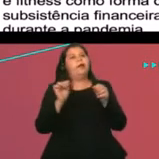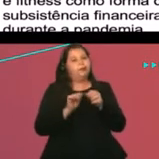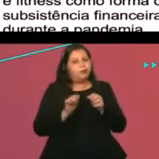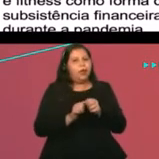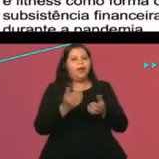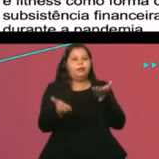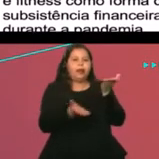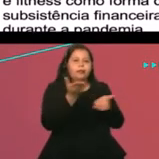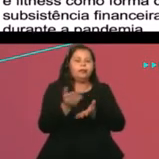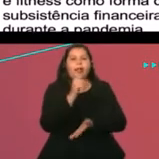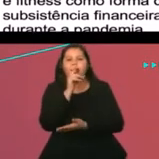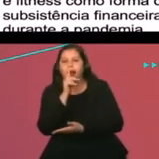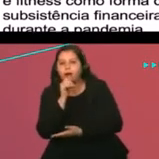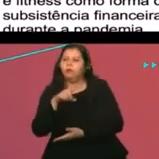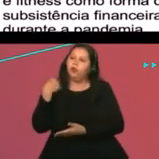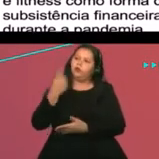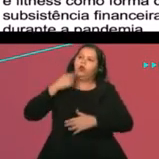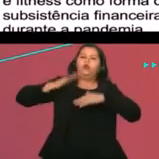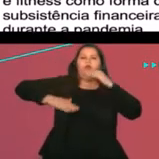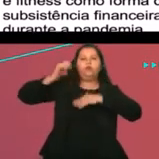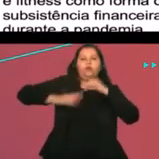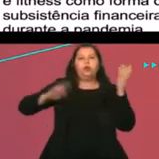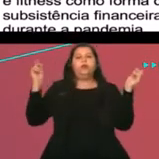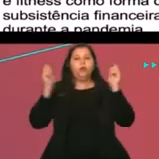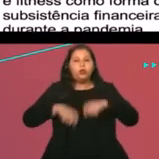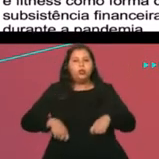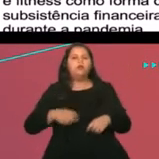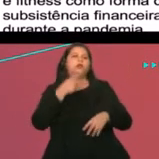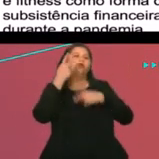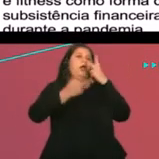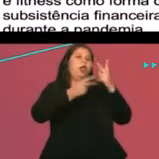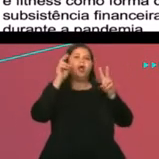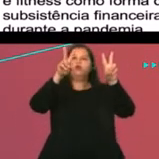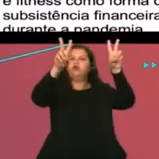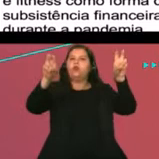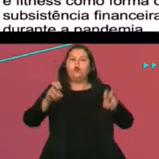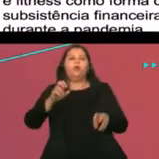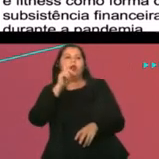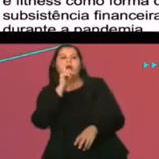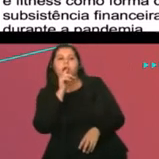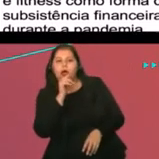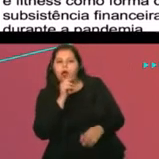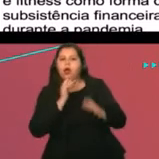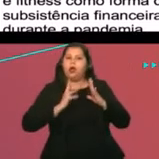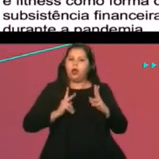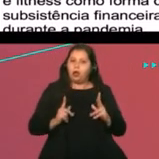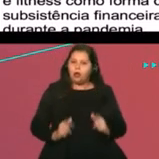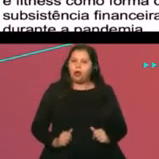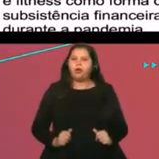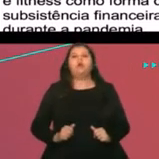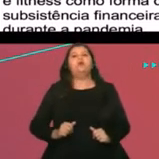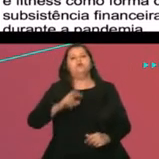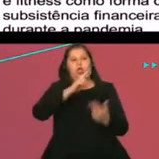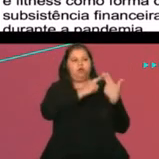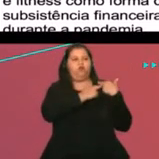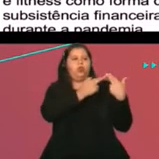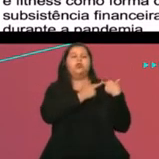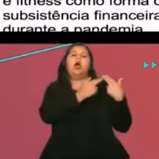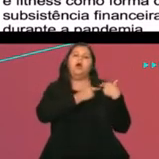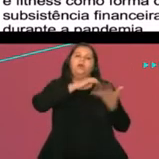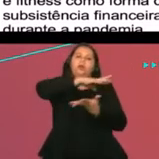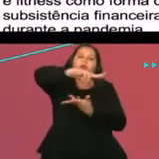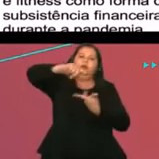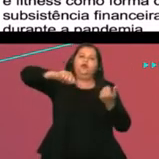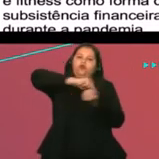mas nós como profissionais nós podemos falar sobre a hidratação e higiene responsáveis e sustentáveis